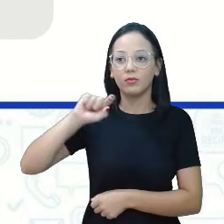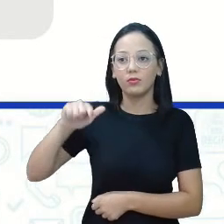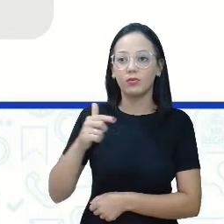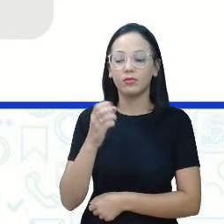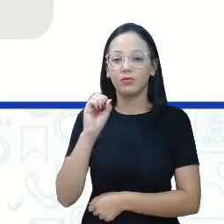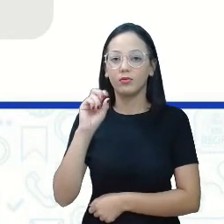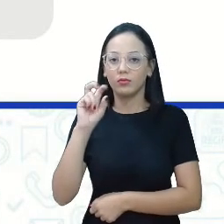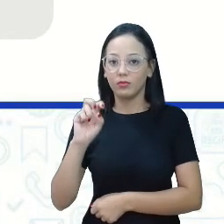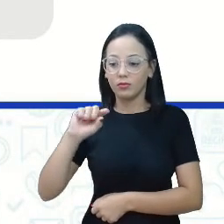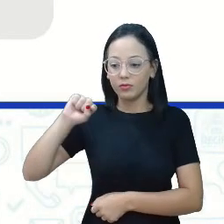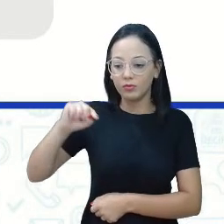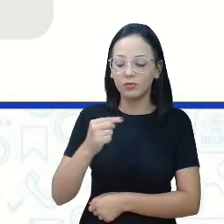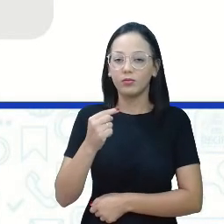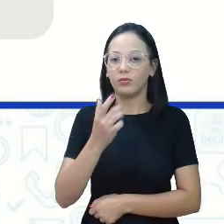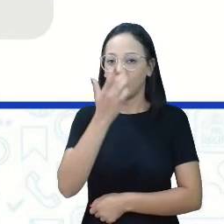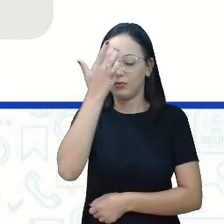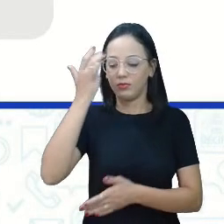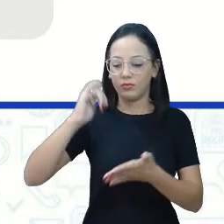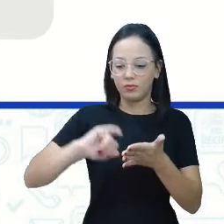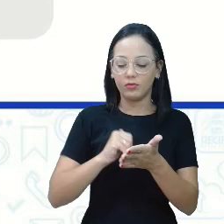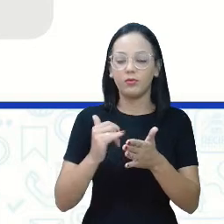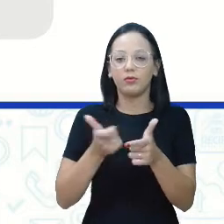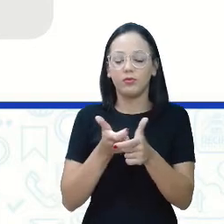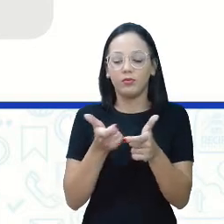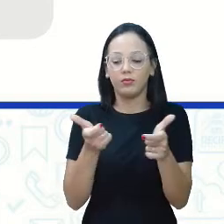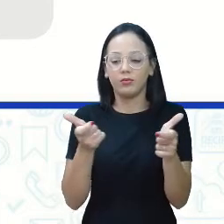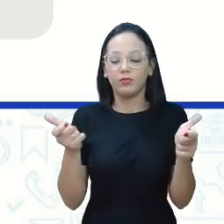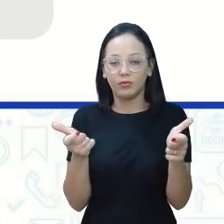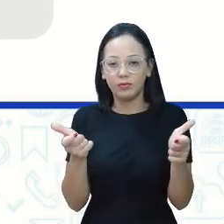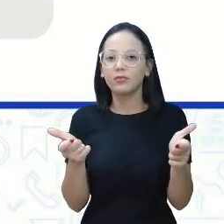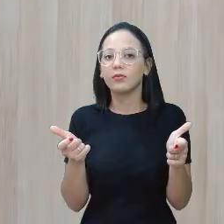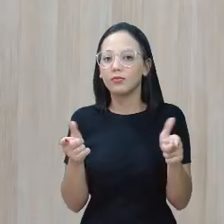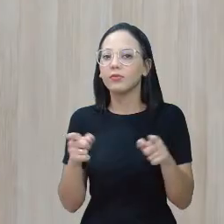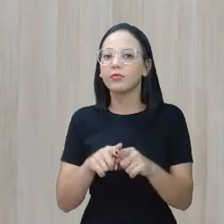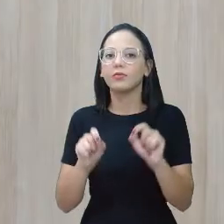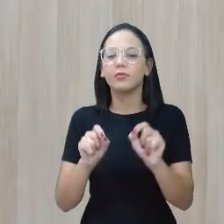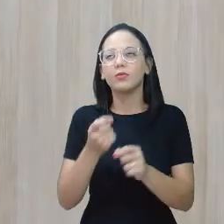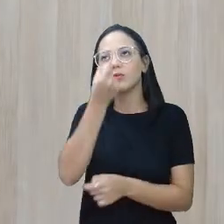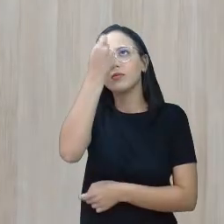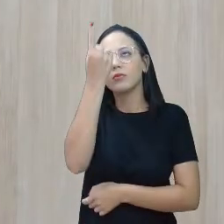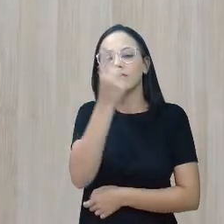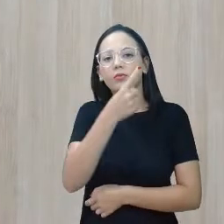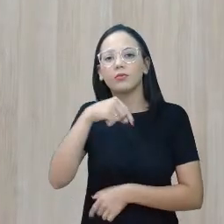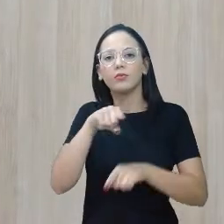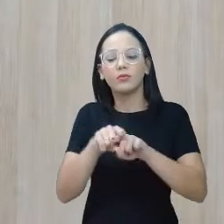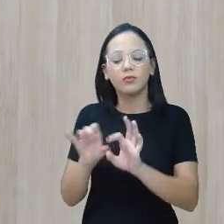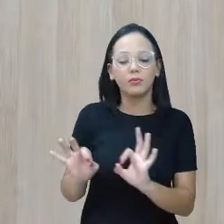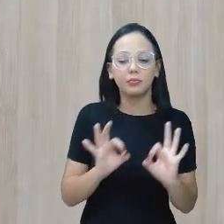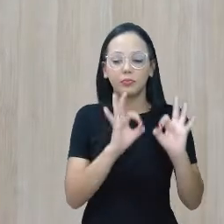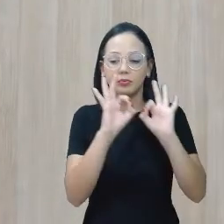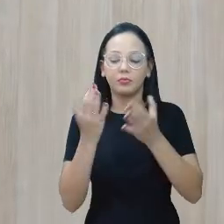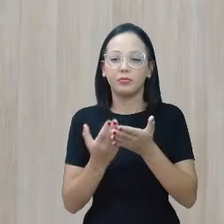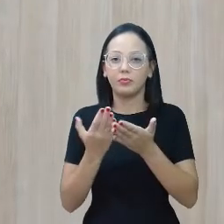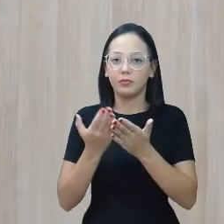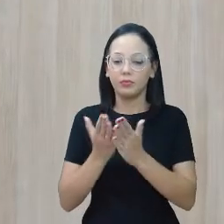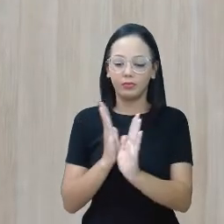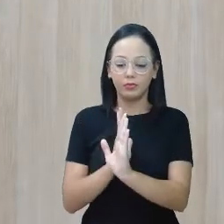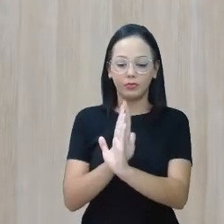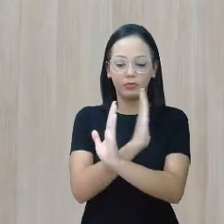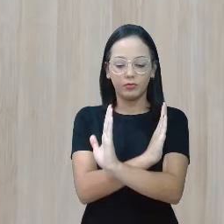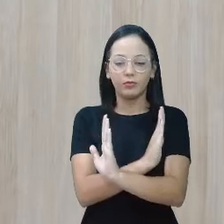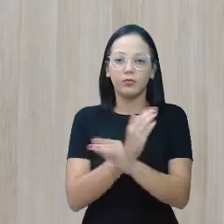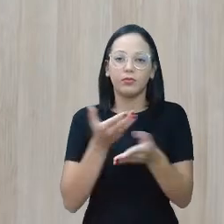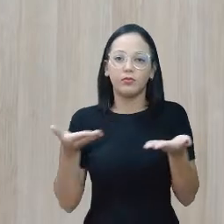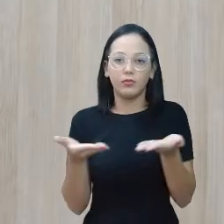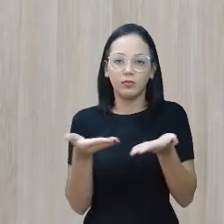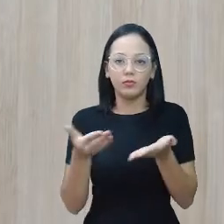8,05 mil inscritos, né? Então, a gente está aí crescendo cada vez mais. E é uma ideia de você também assistir às aulas anteriores, né? Hoje,